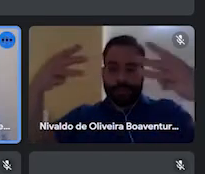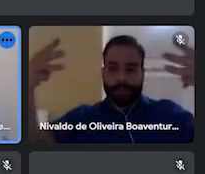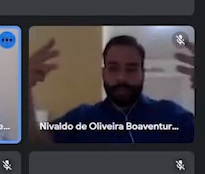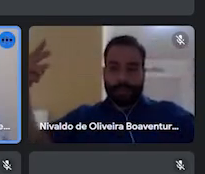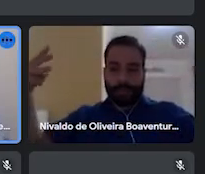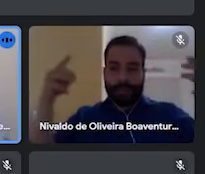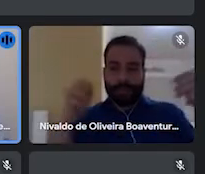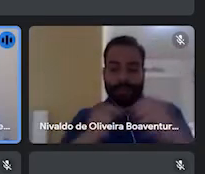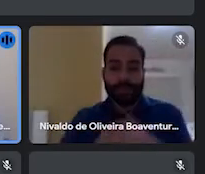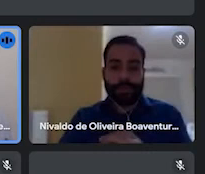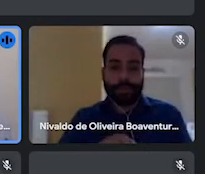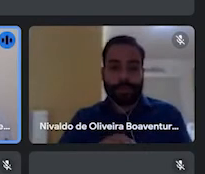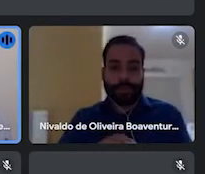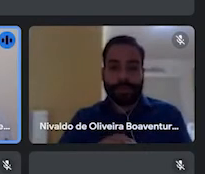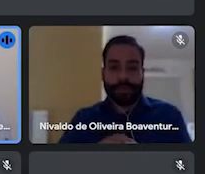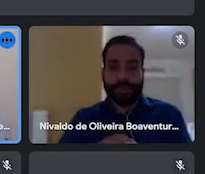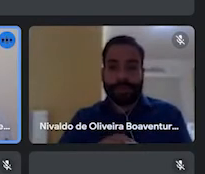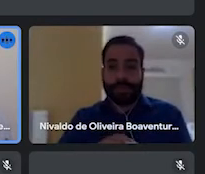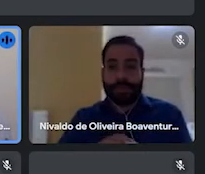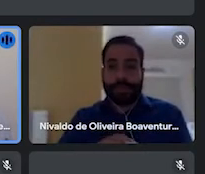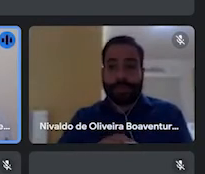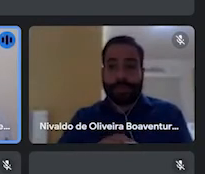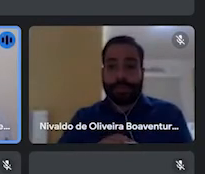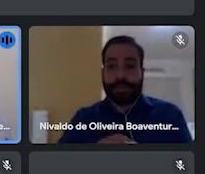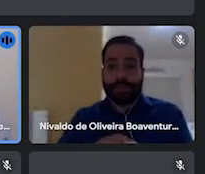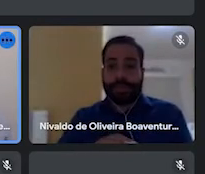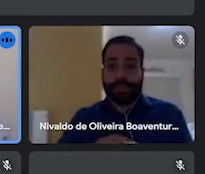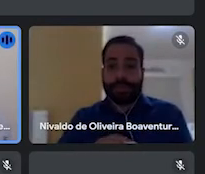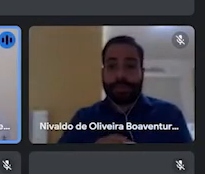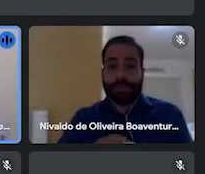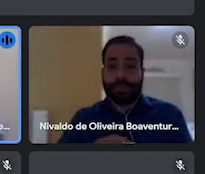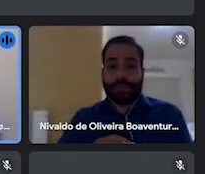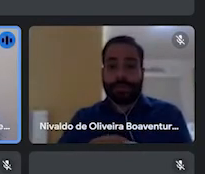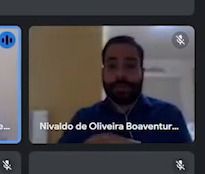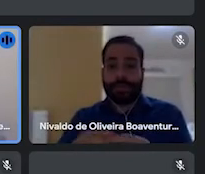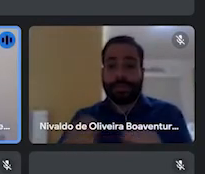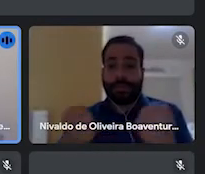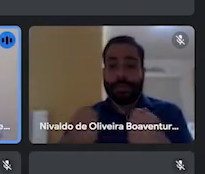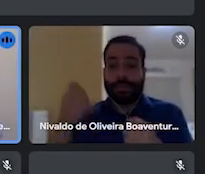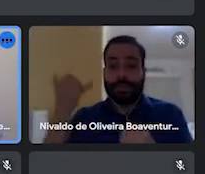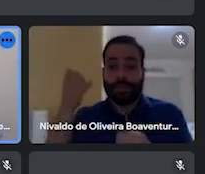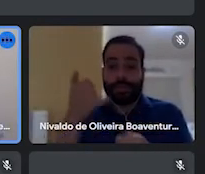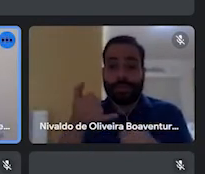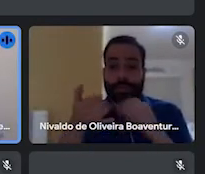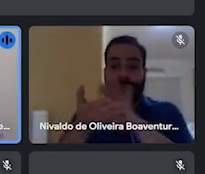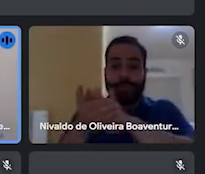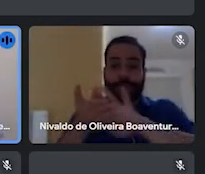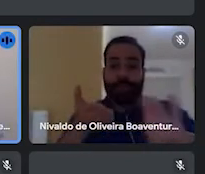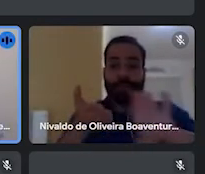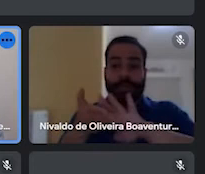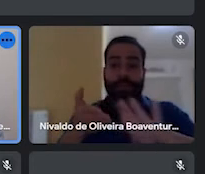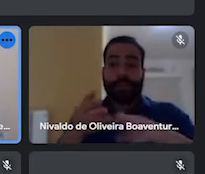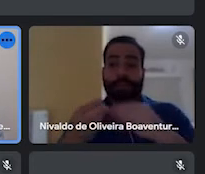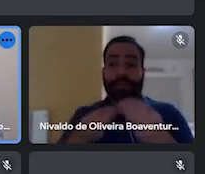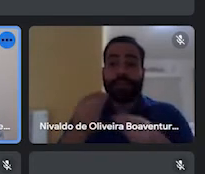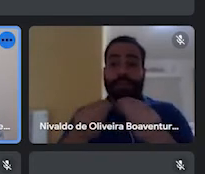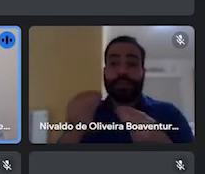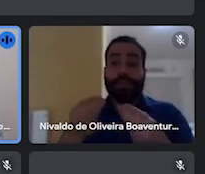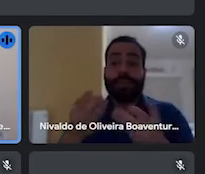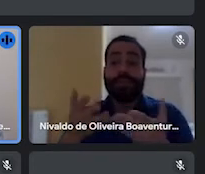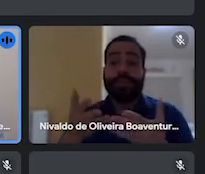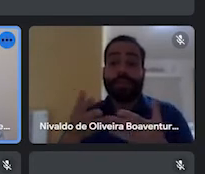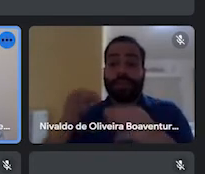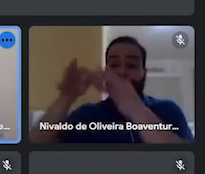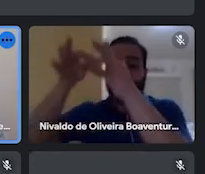ó, a rede só é considerada desenergizadas a partir